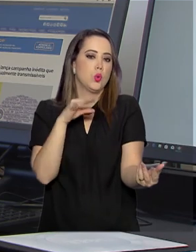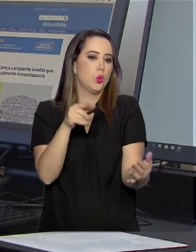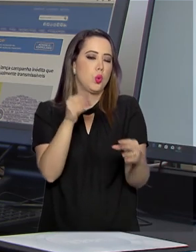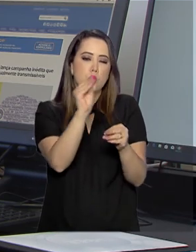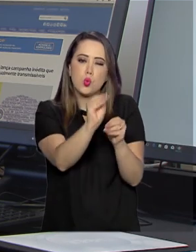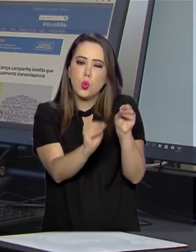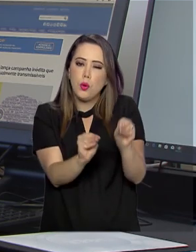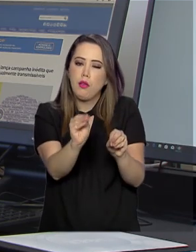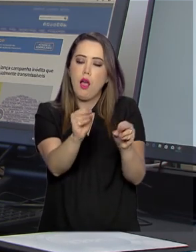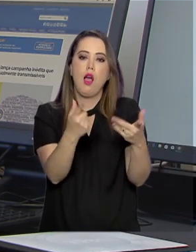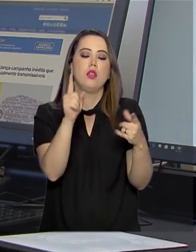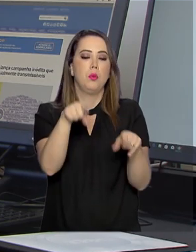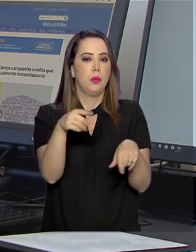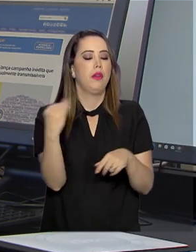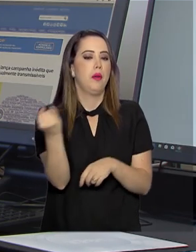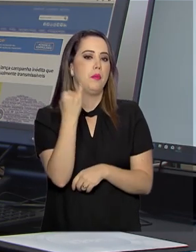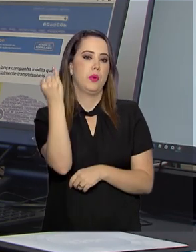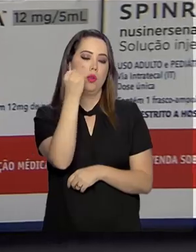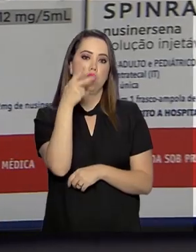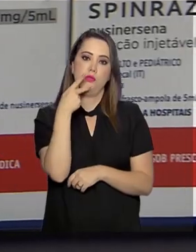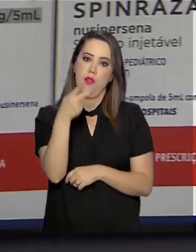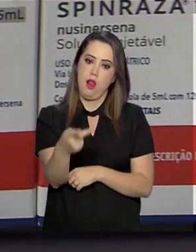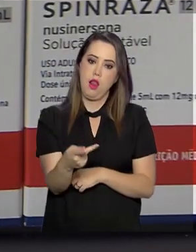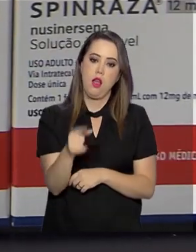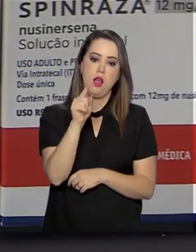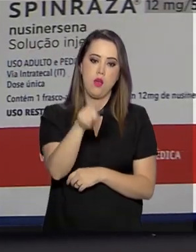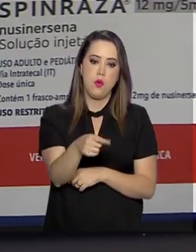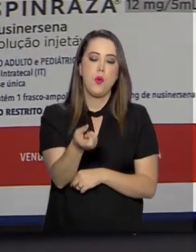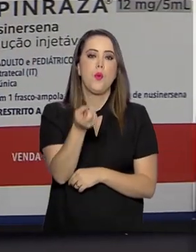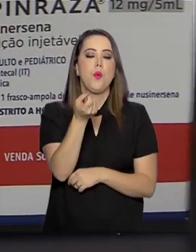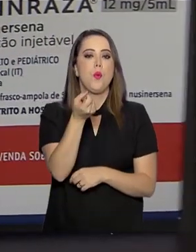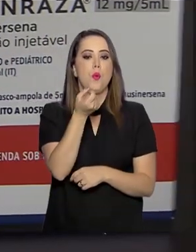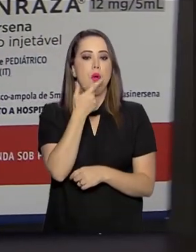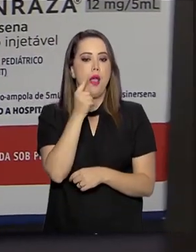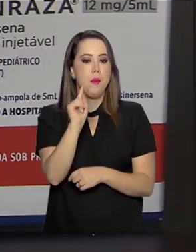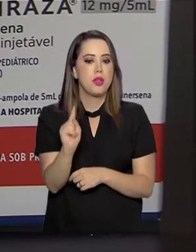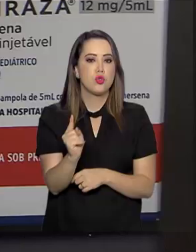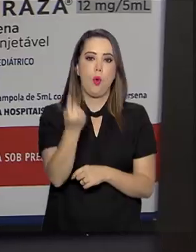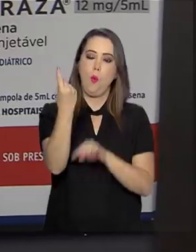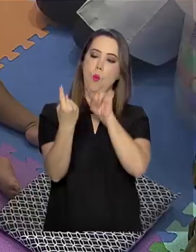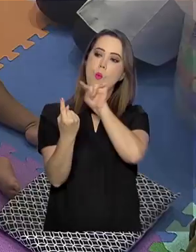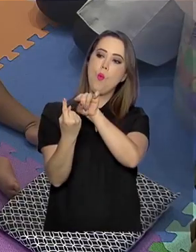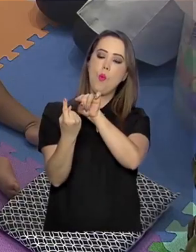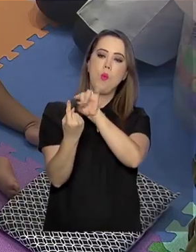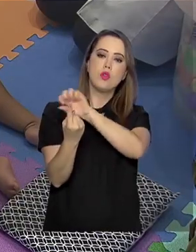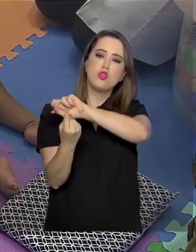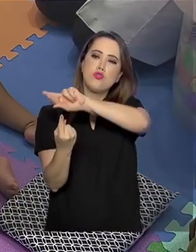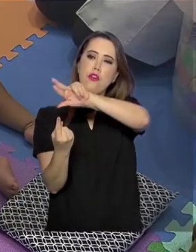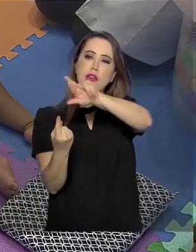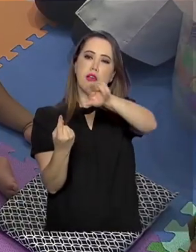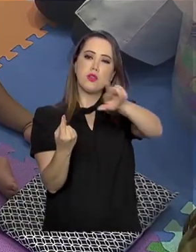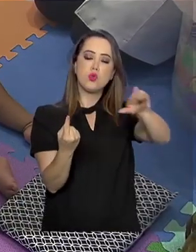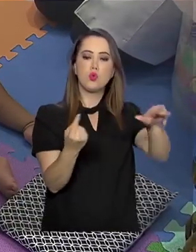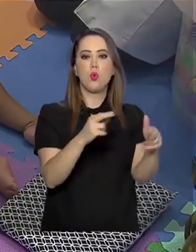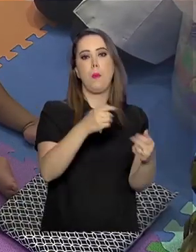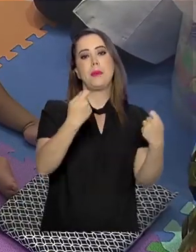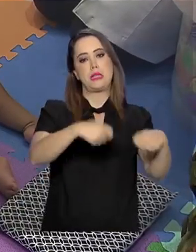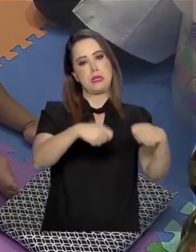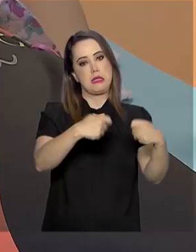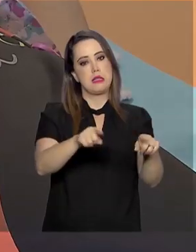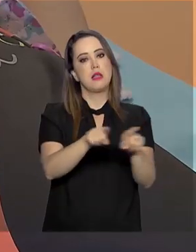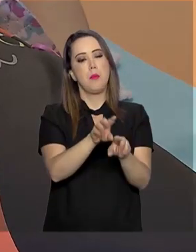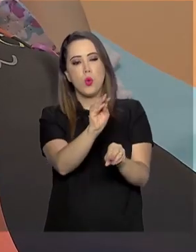cuidado é muito importante enfatizar isso o medicamento é um item dentro de todo um conjunto de de